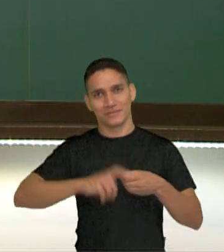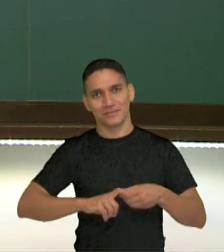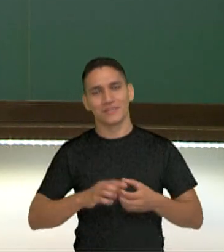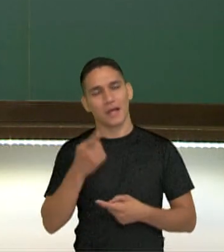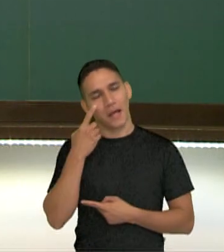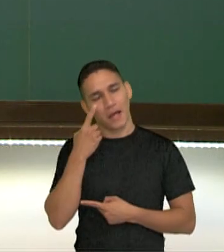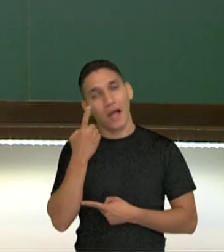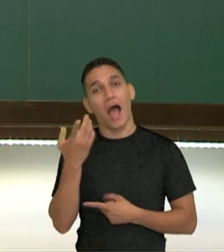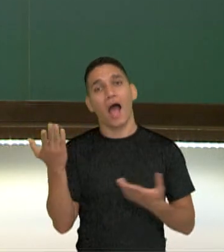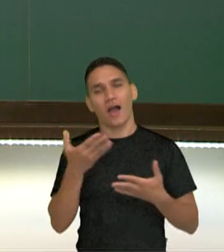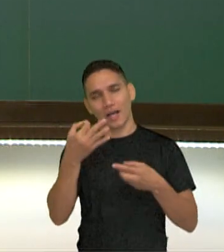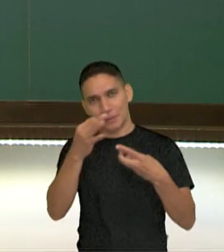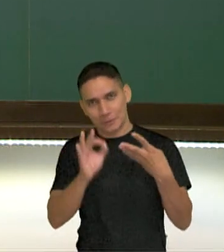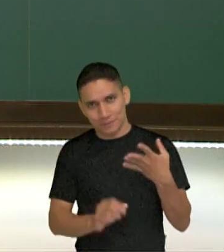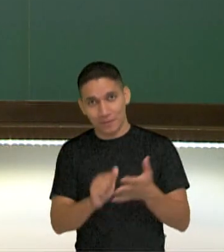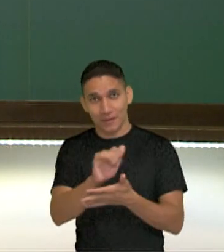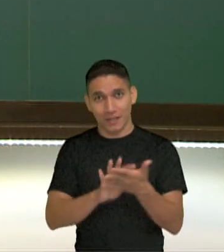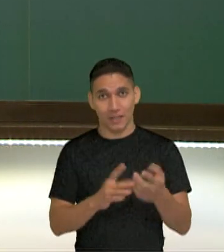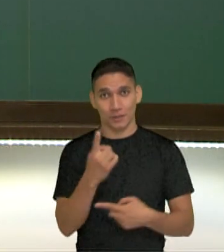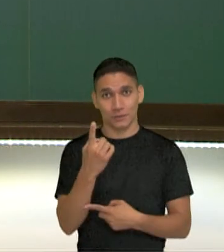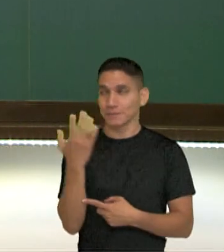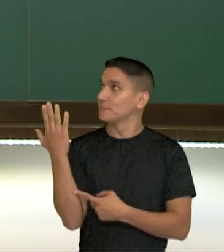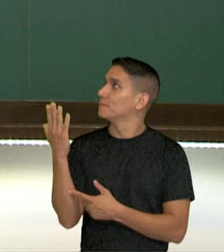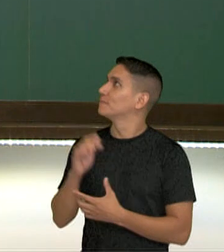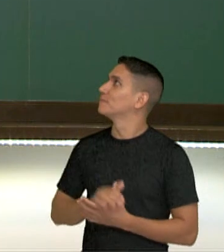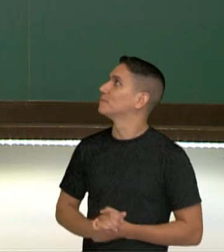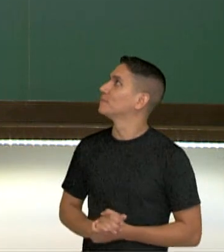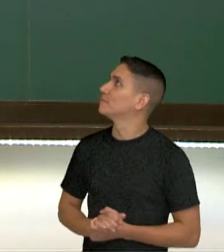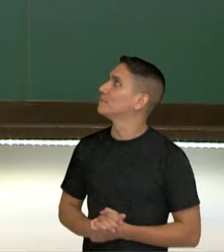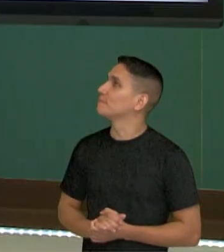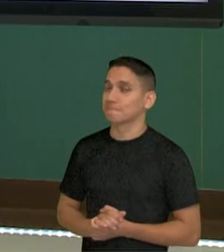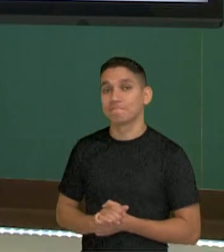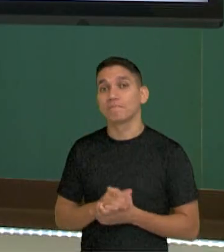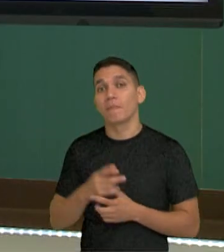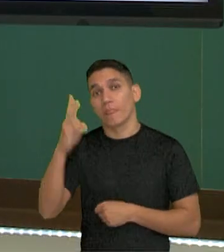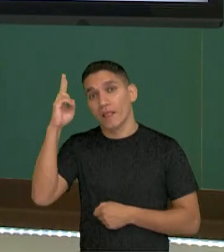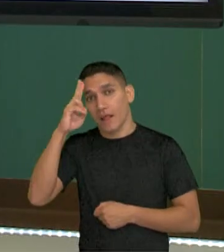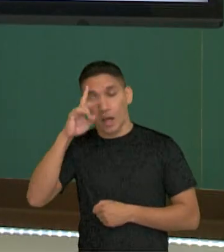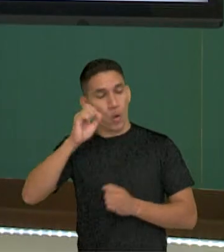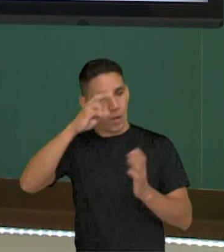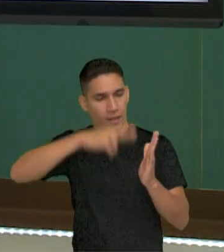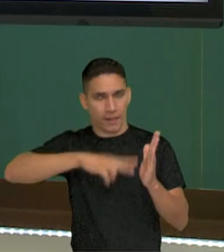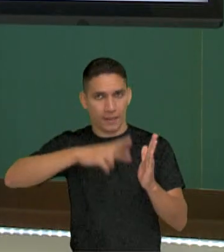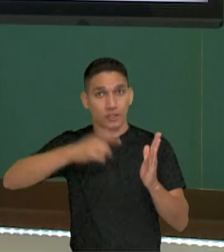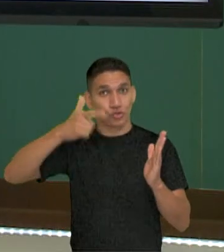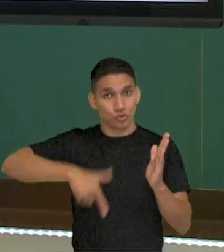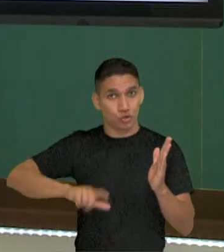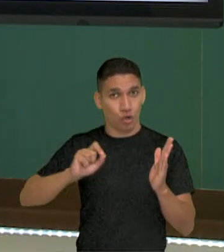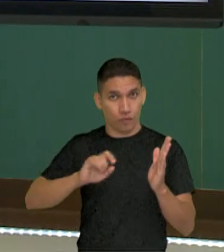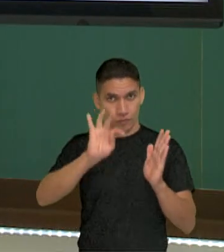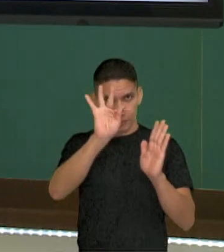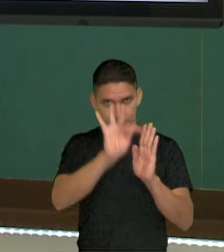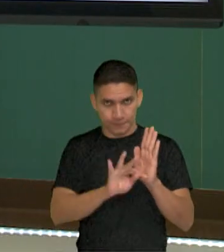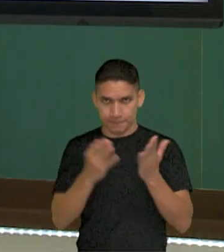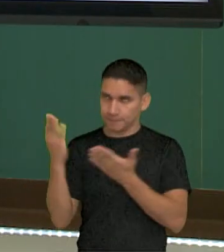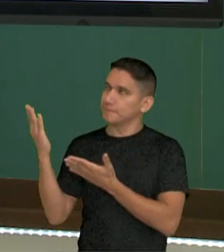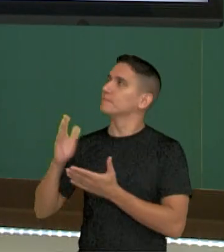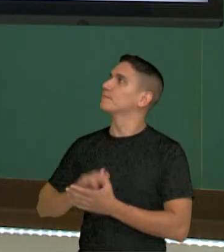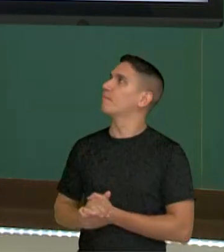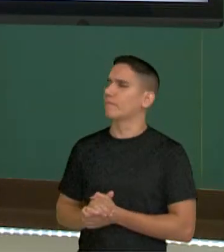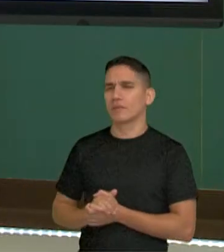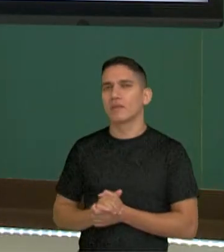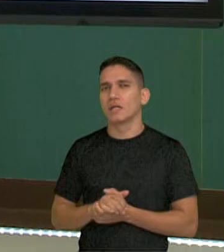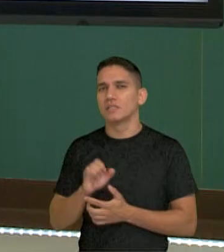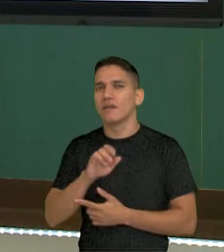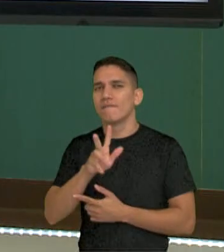Voltamos. Vamos para a correção da nossa atividade 1? Então, vamos reler novamente, né, um trecho. Para gravar